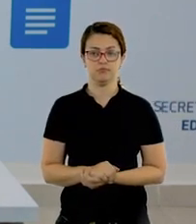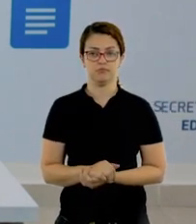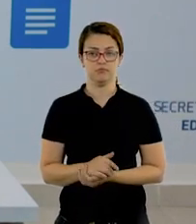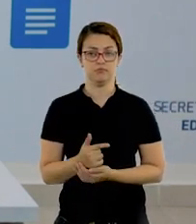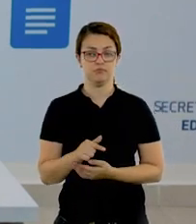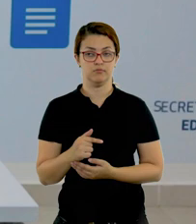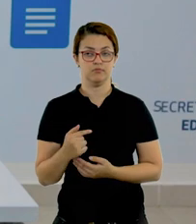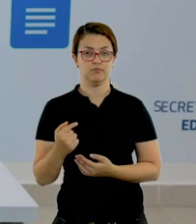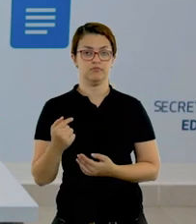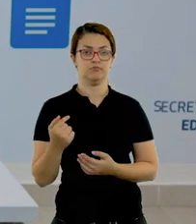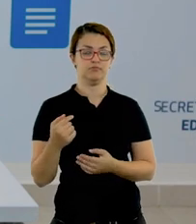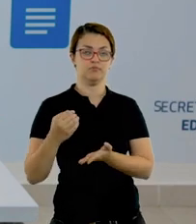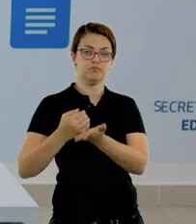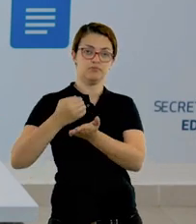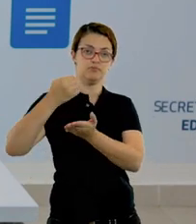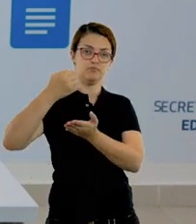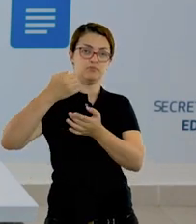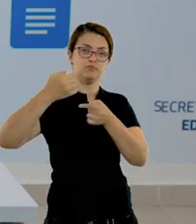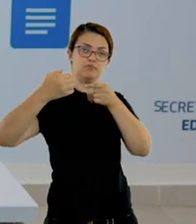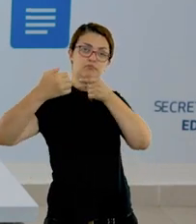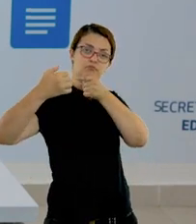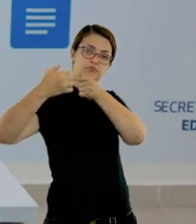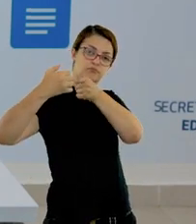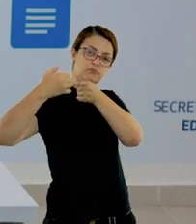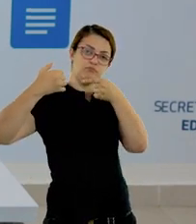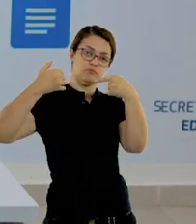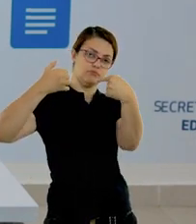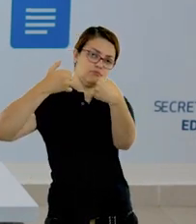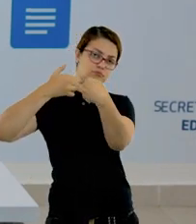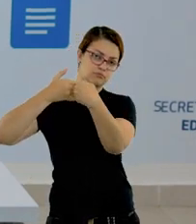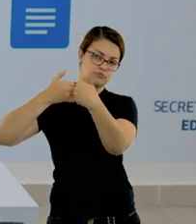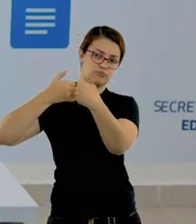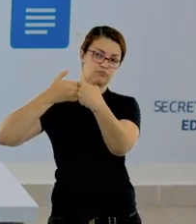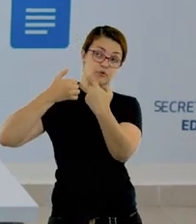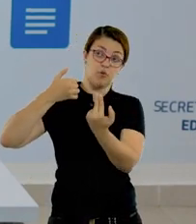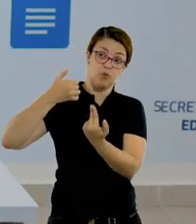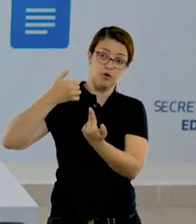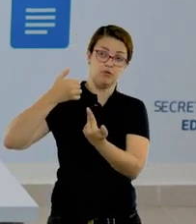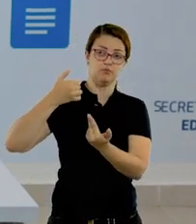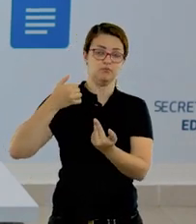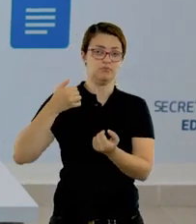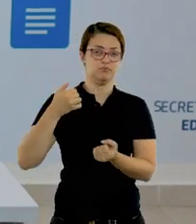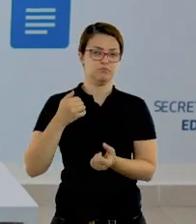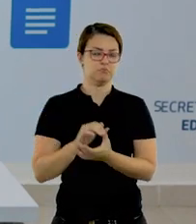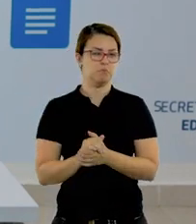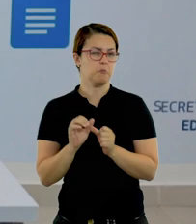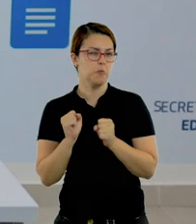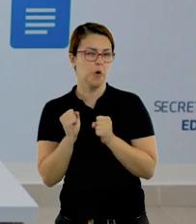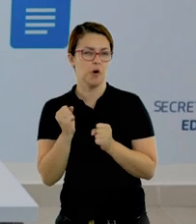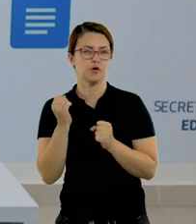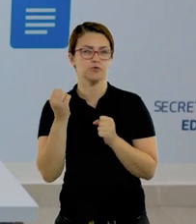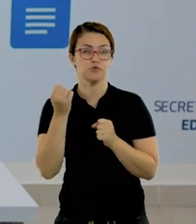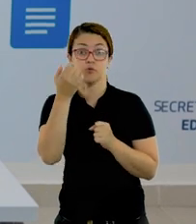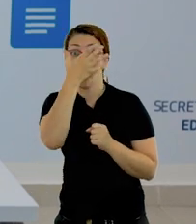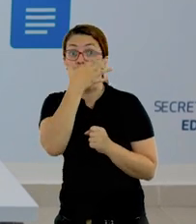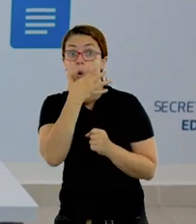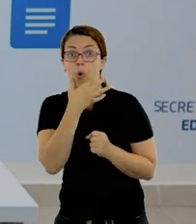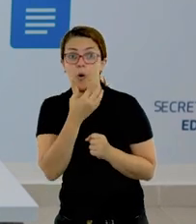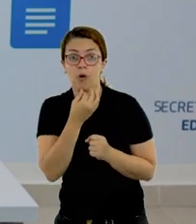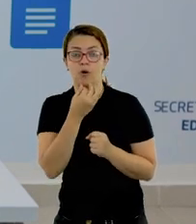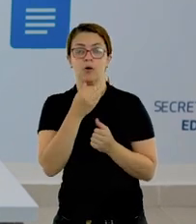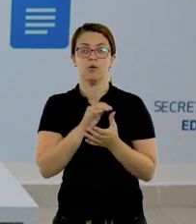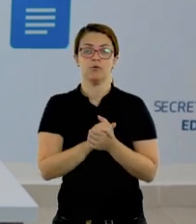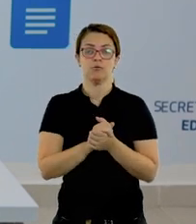mantém cruzado e assim você coloca o outro também e fica dessa maneira, tá bom? Você pode colocar